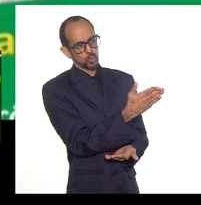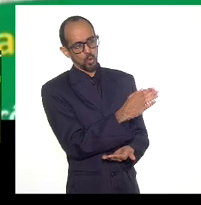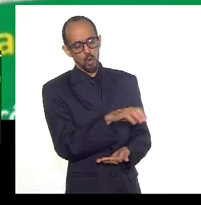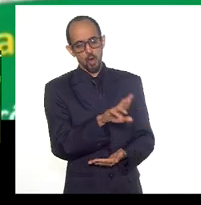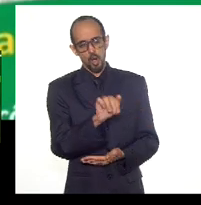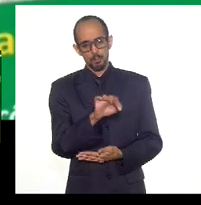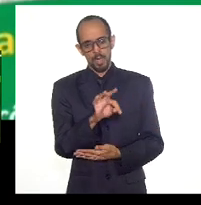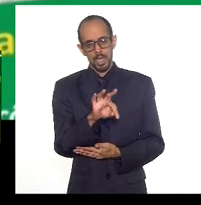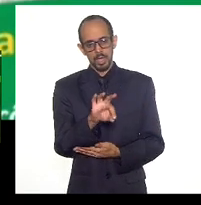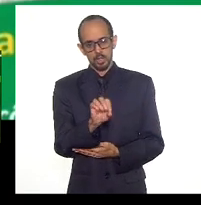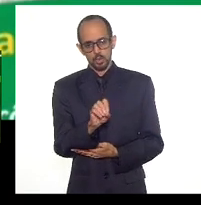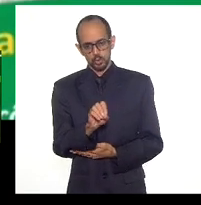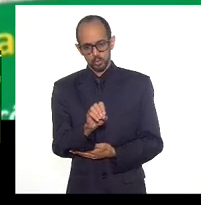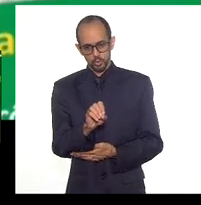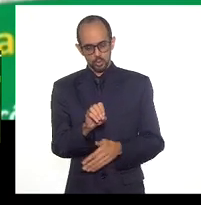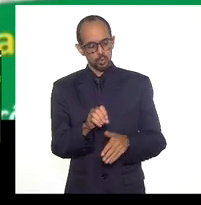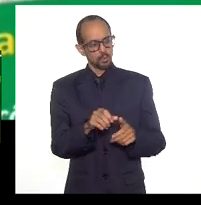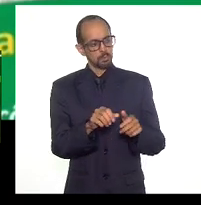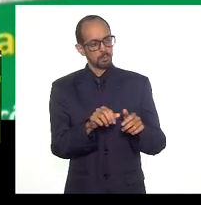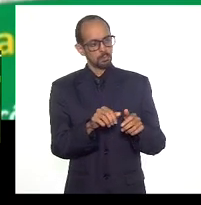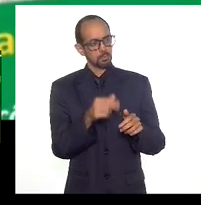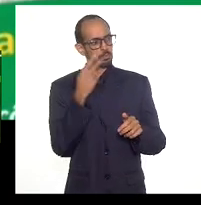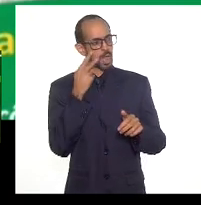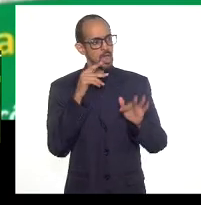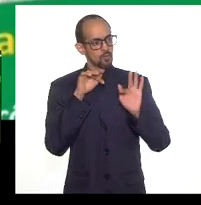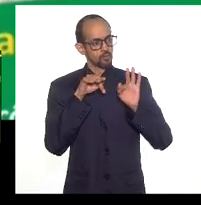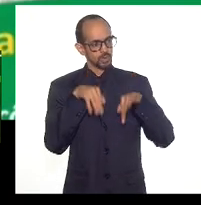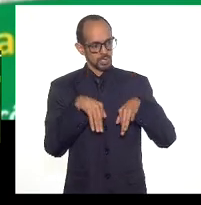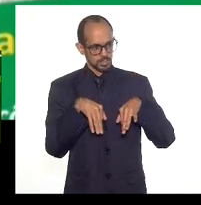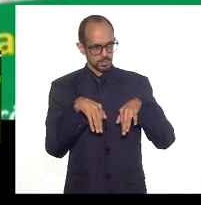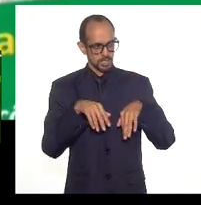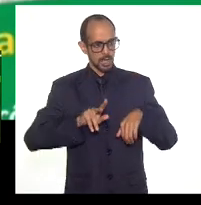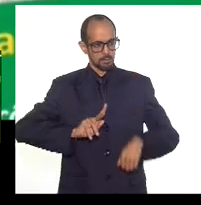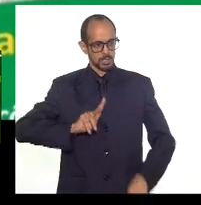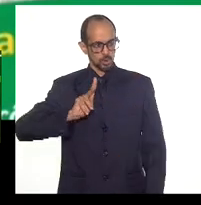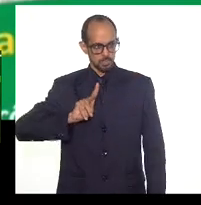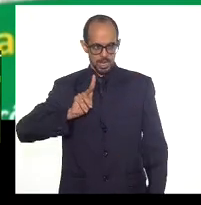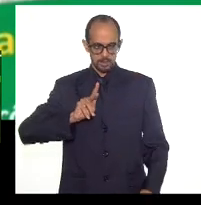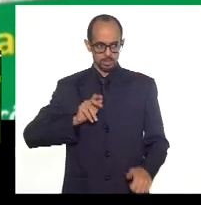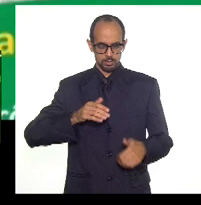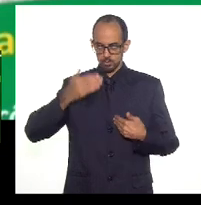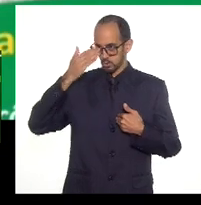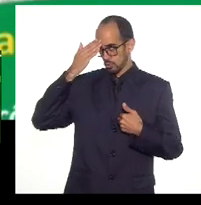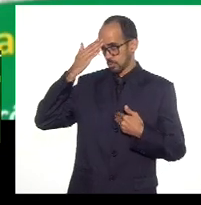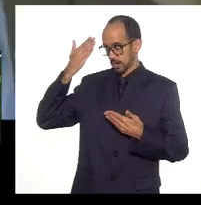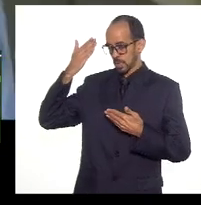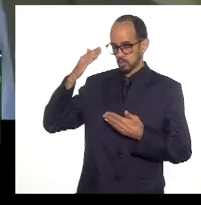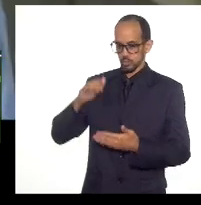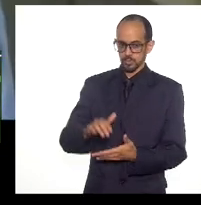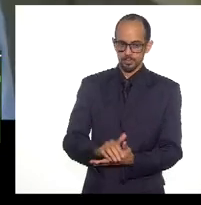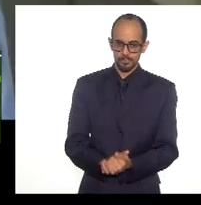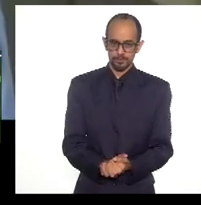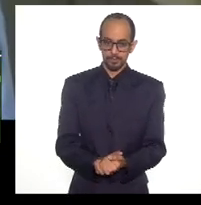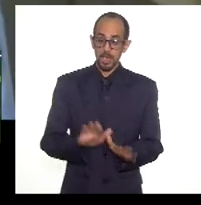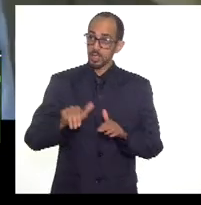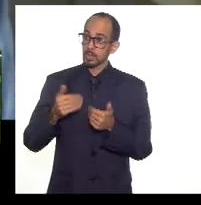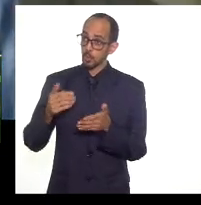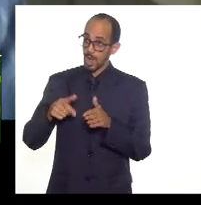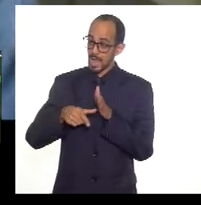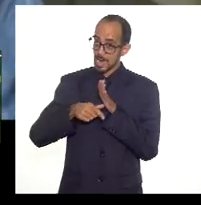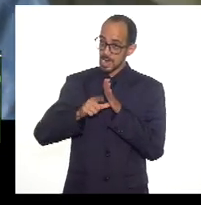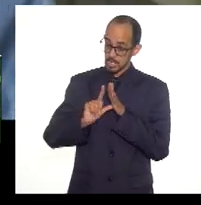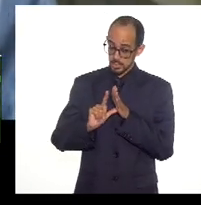Ardengue, para fazer um fechamento aqui pelo lado da Petrobras. Muito obrigado. Doutor Gadelha, antes do doutor